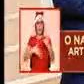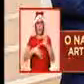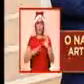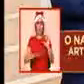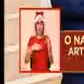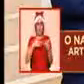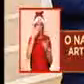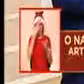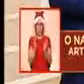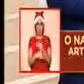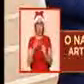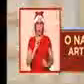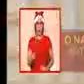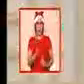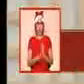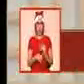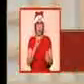eu só pensava, ai, que me roubou a menina.